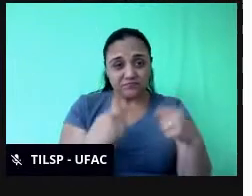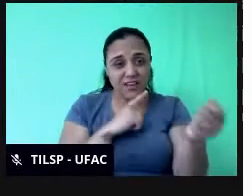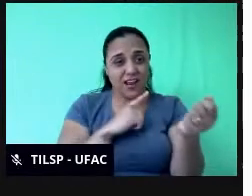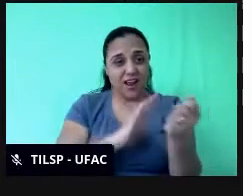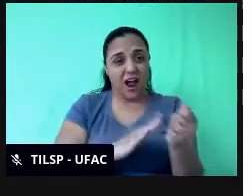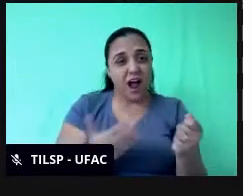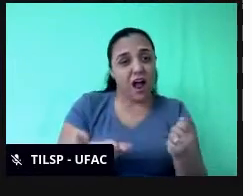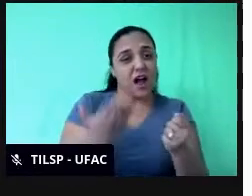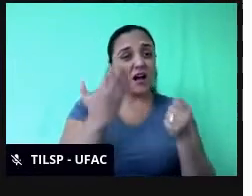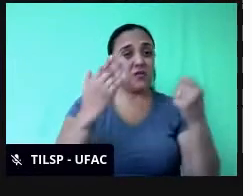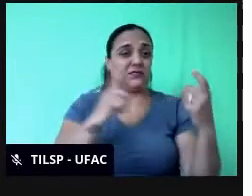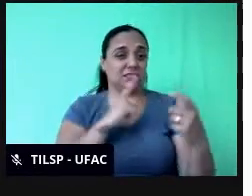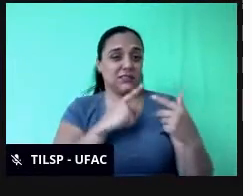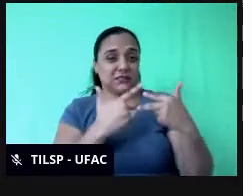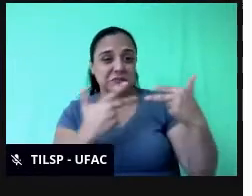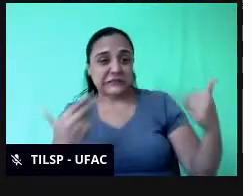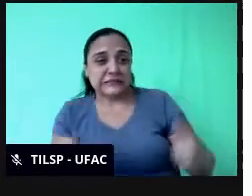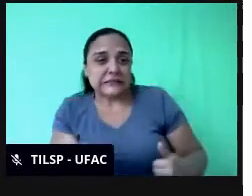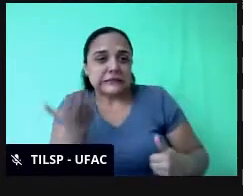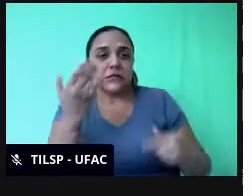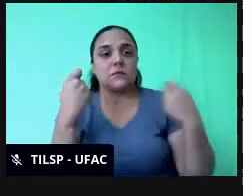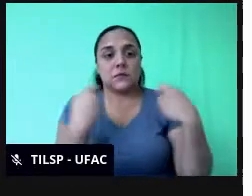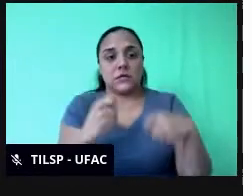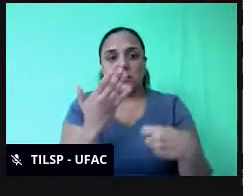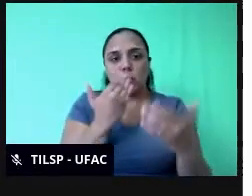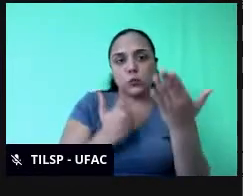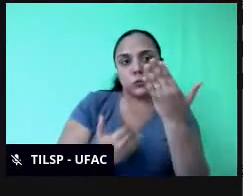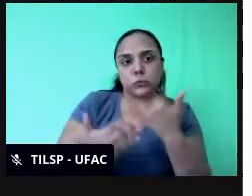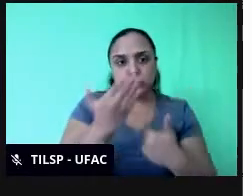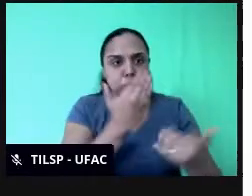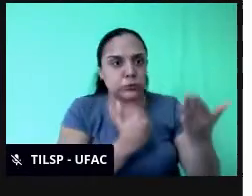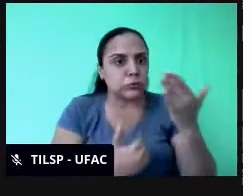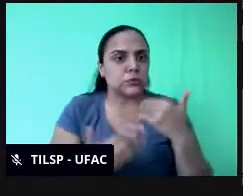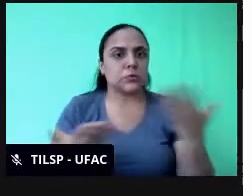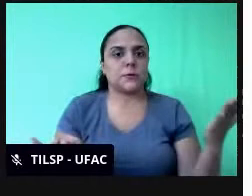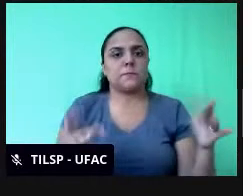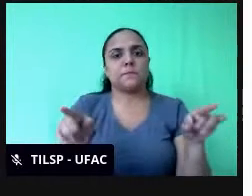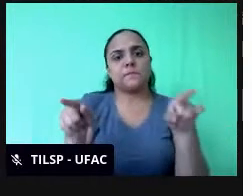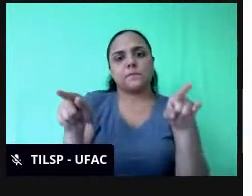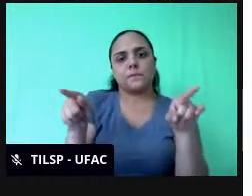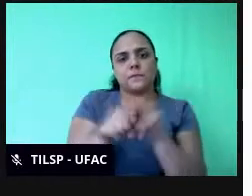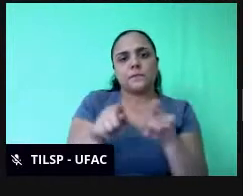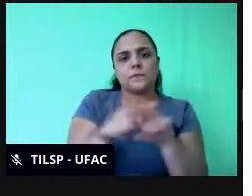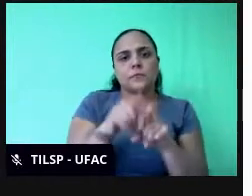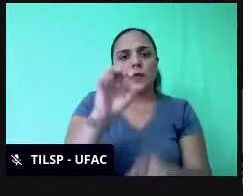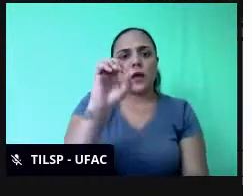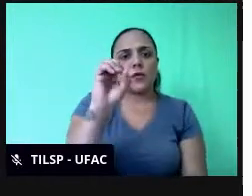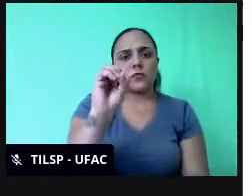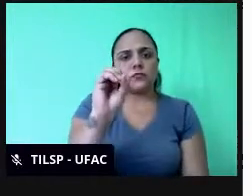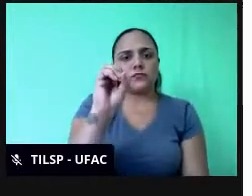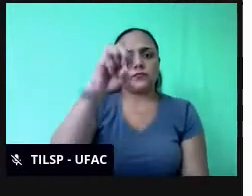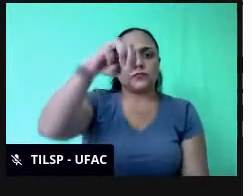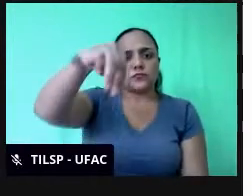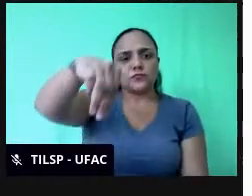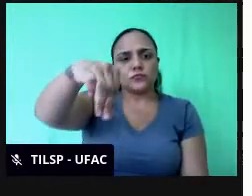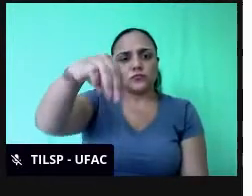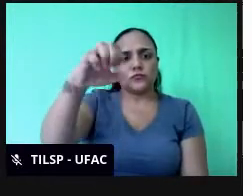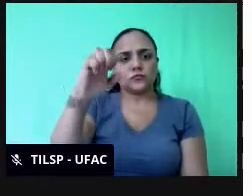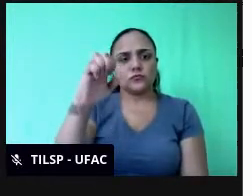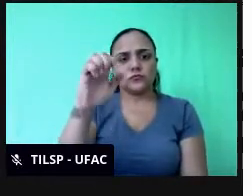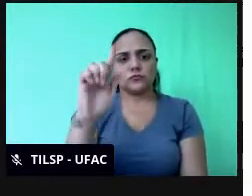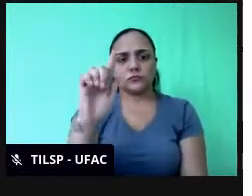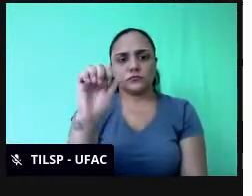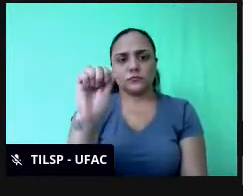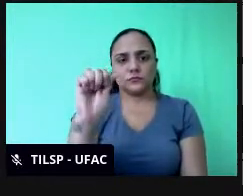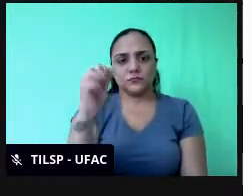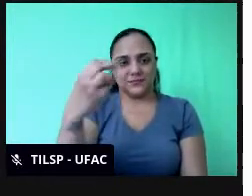também situações onde a quantidade de ômega 3 é insuficiente,